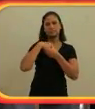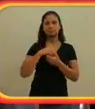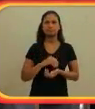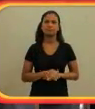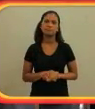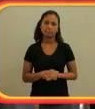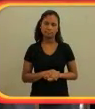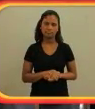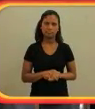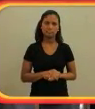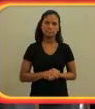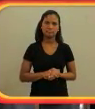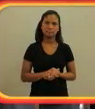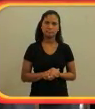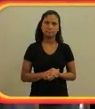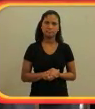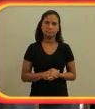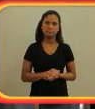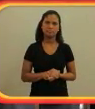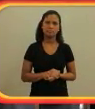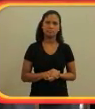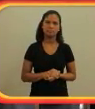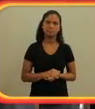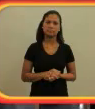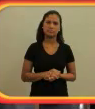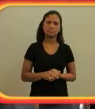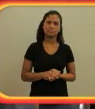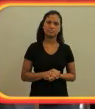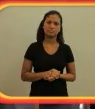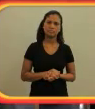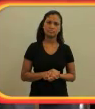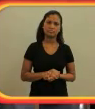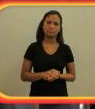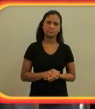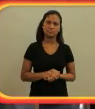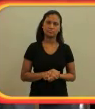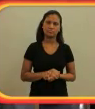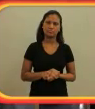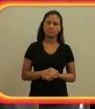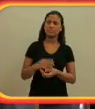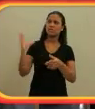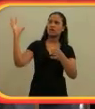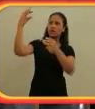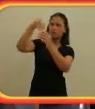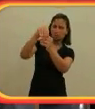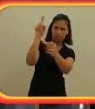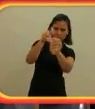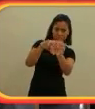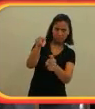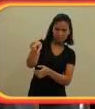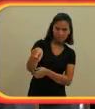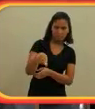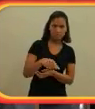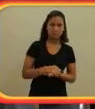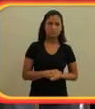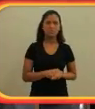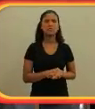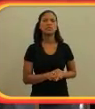sim. A meditação, a sutileza daqueles movimentos requer que eu